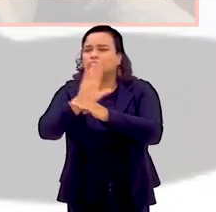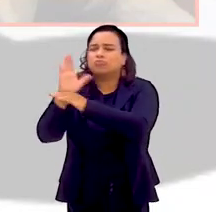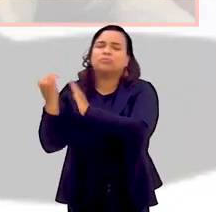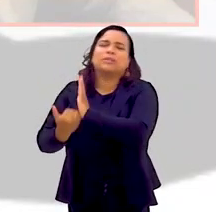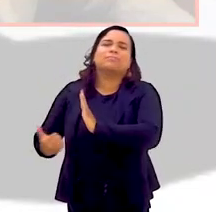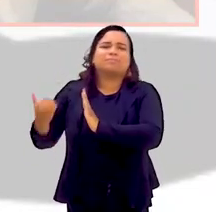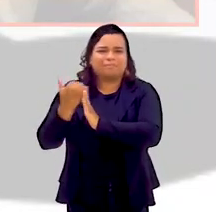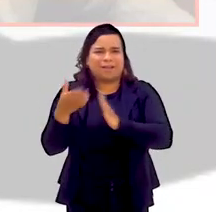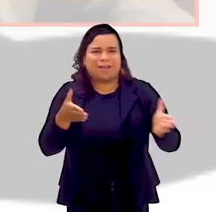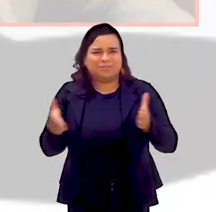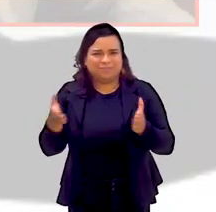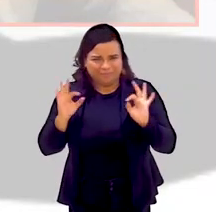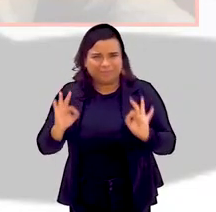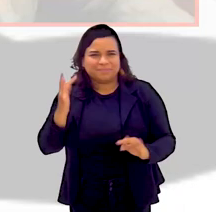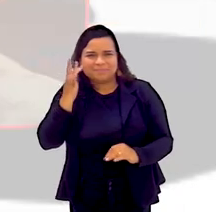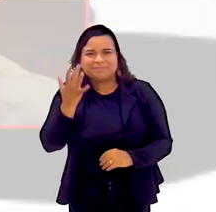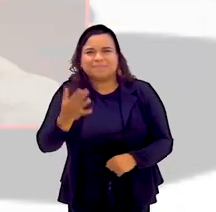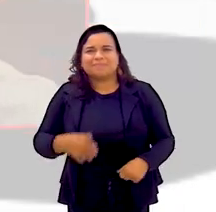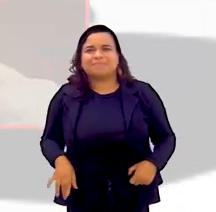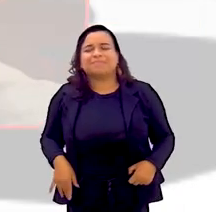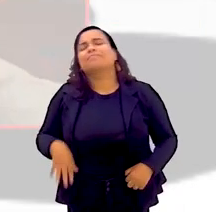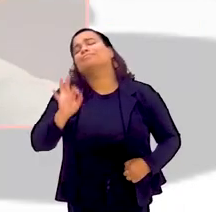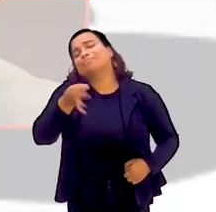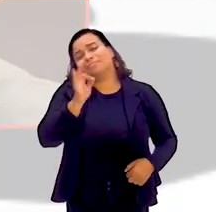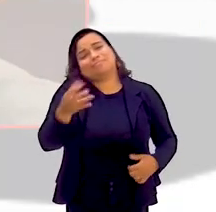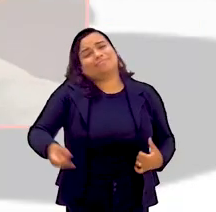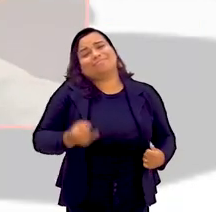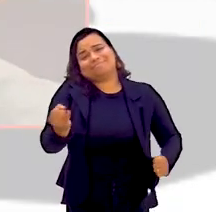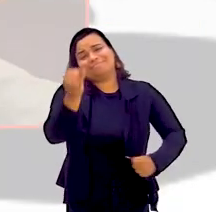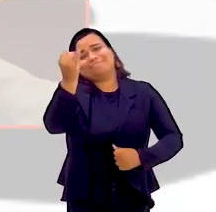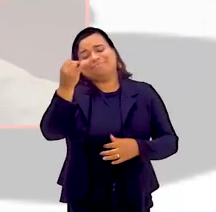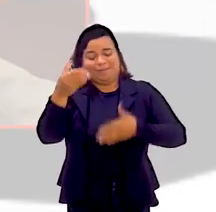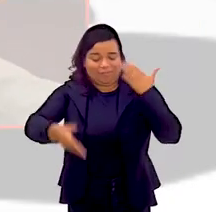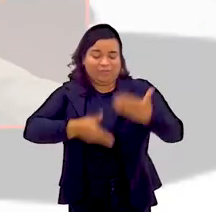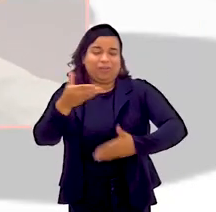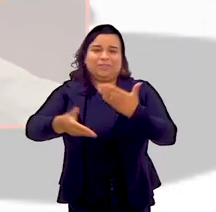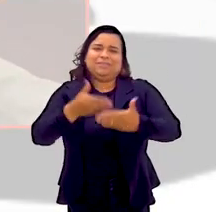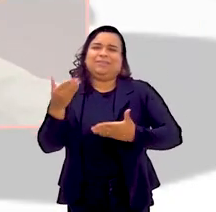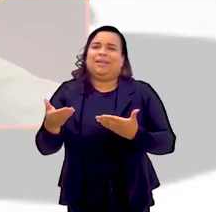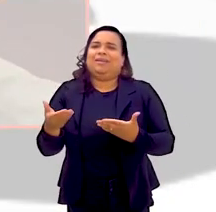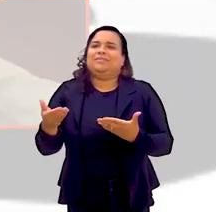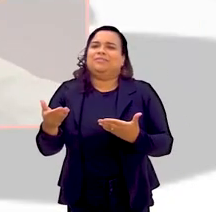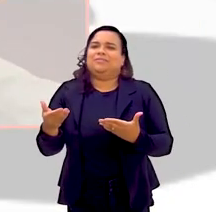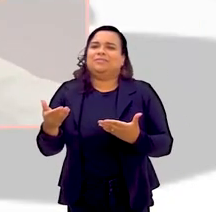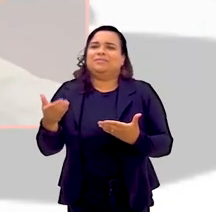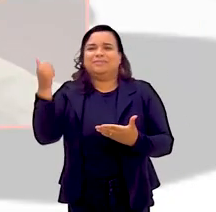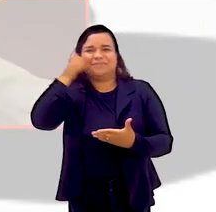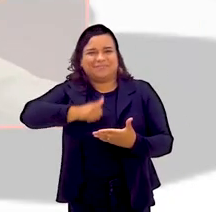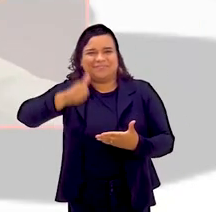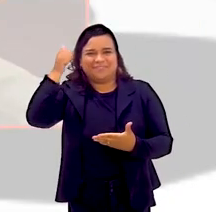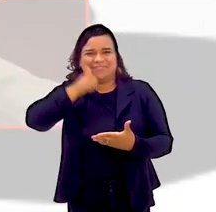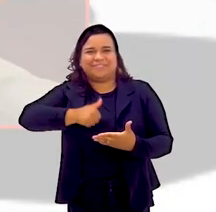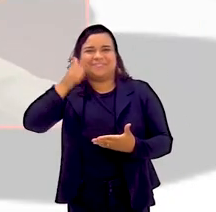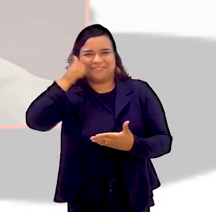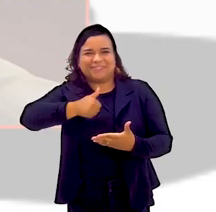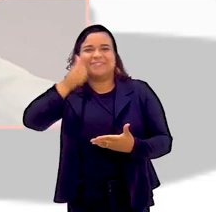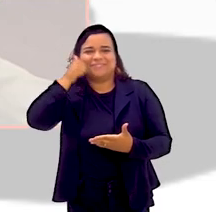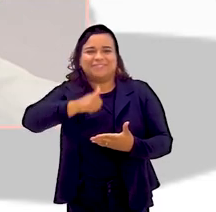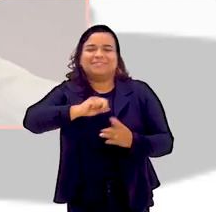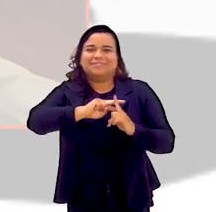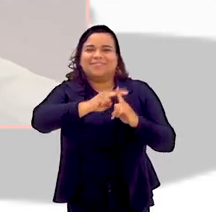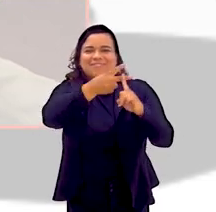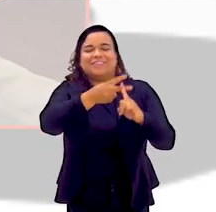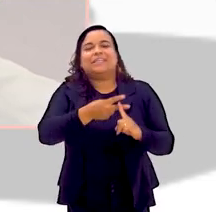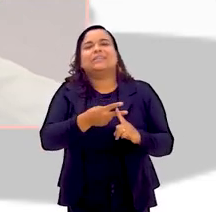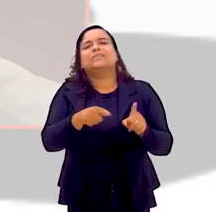mais ainda nesse trade? Eu diria que é fundamental esse processo dessa dobradinha entre a ministra e o futuro presidente